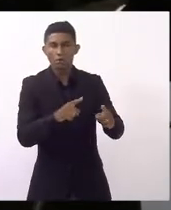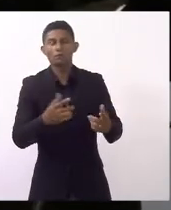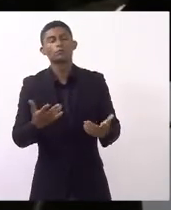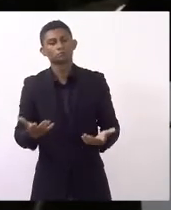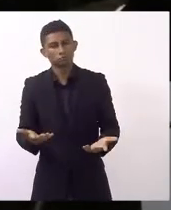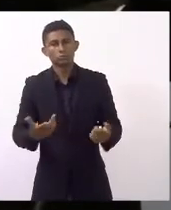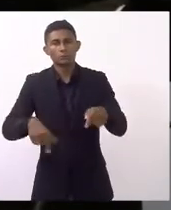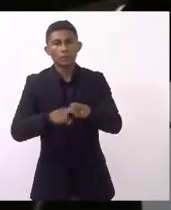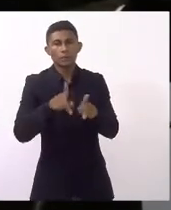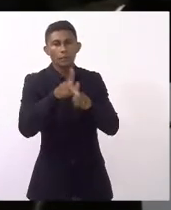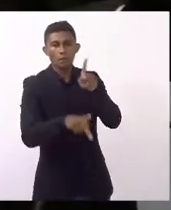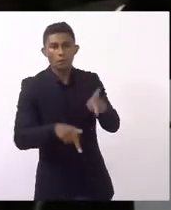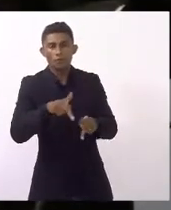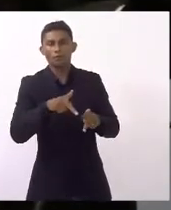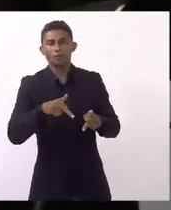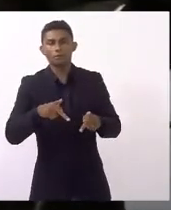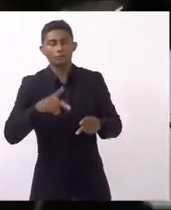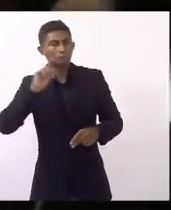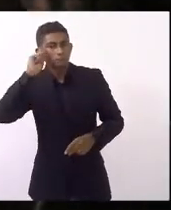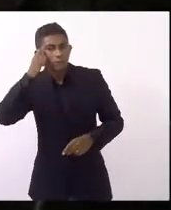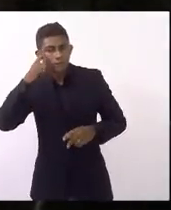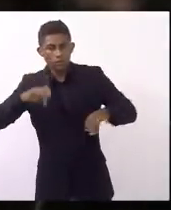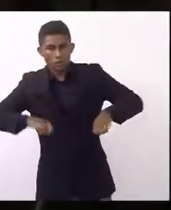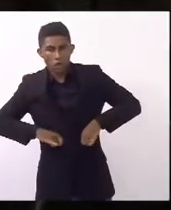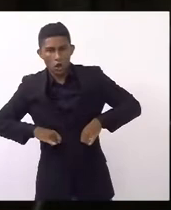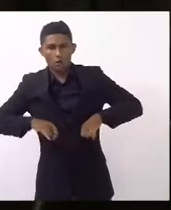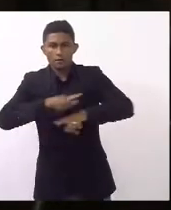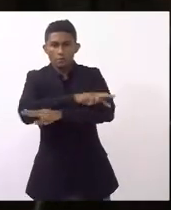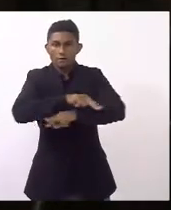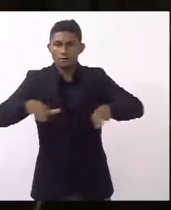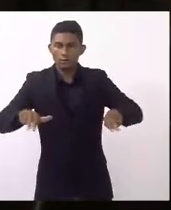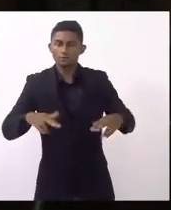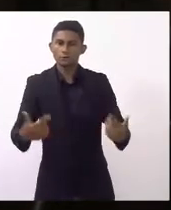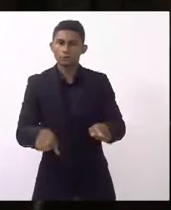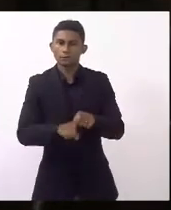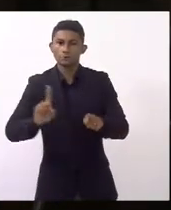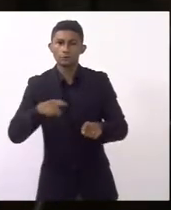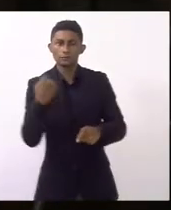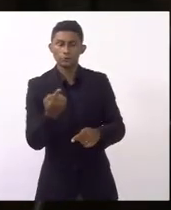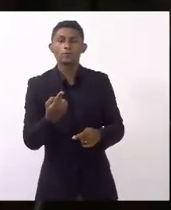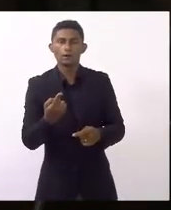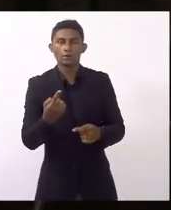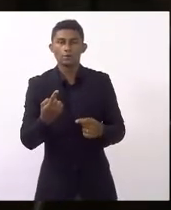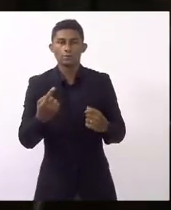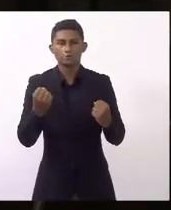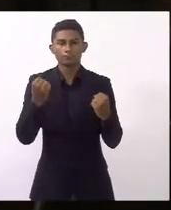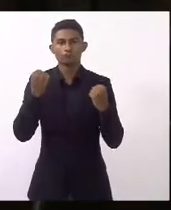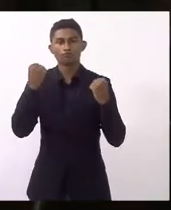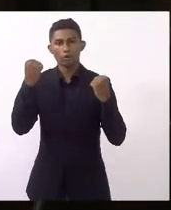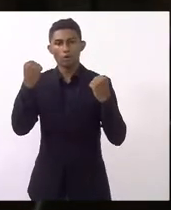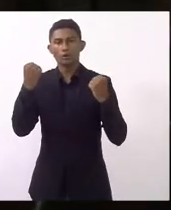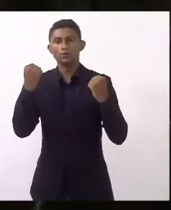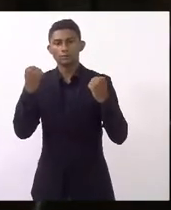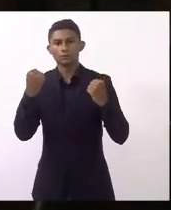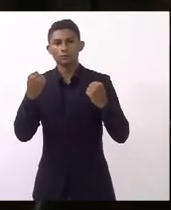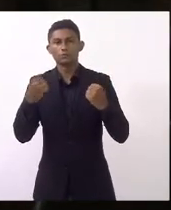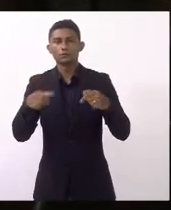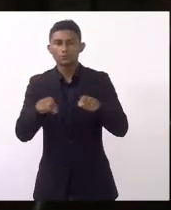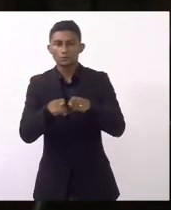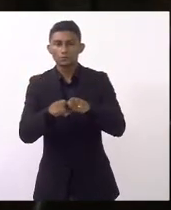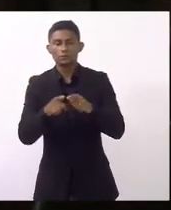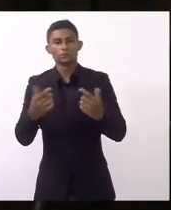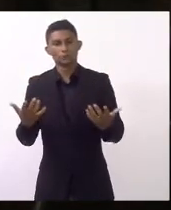violações ao povo Preto quilombola de terreiro das nossas forças matrizes e das nossas muitas vezes também